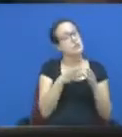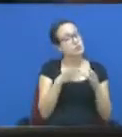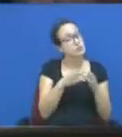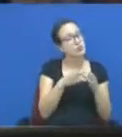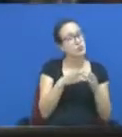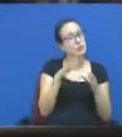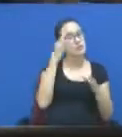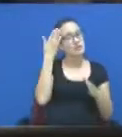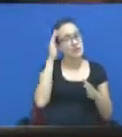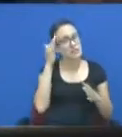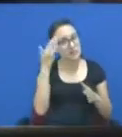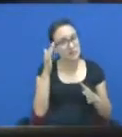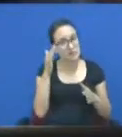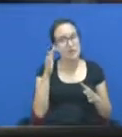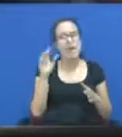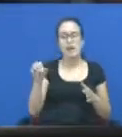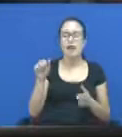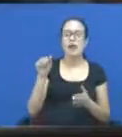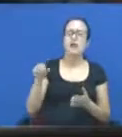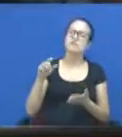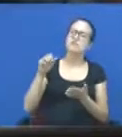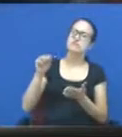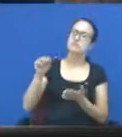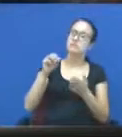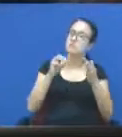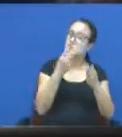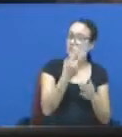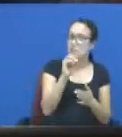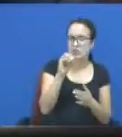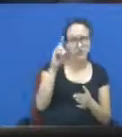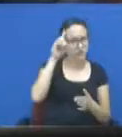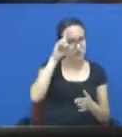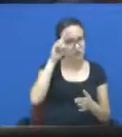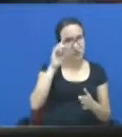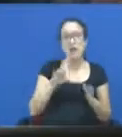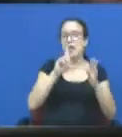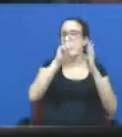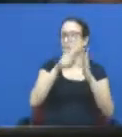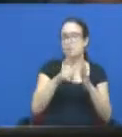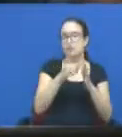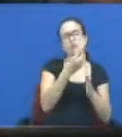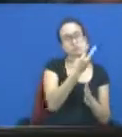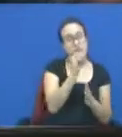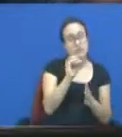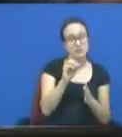que não seja da cassação, o prazo será de 30 dias, prorrogável por igual período.